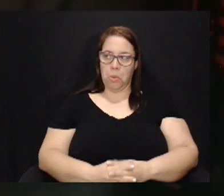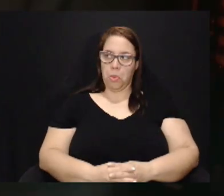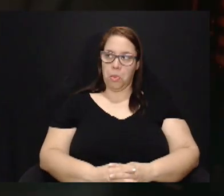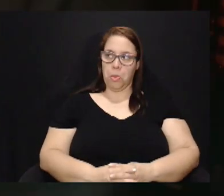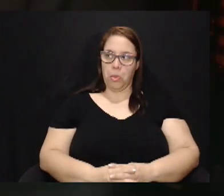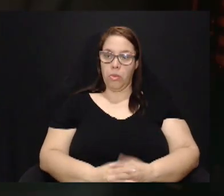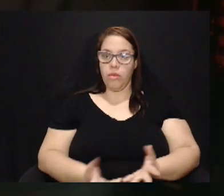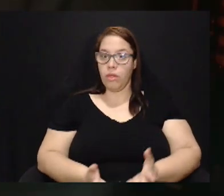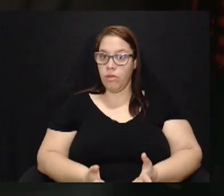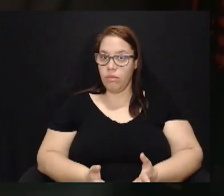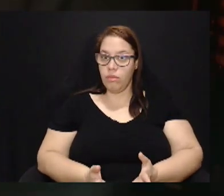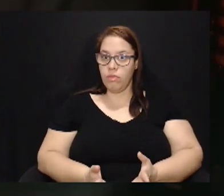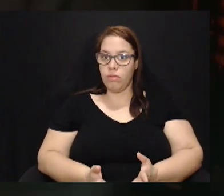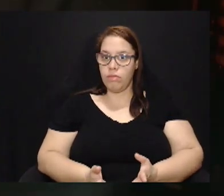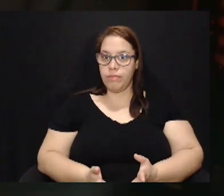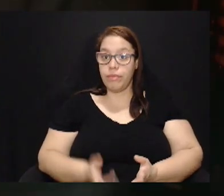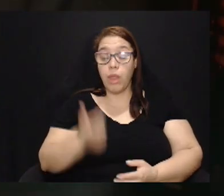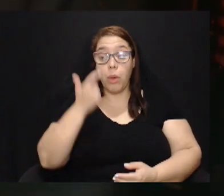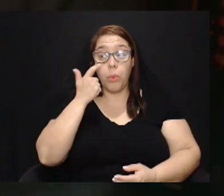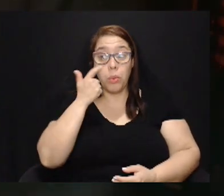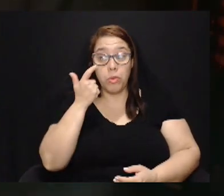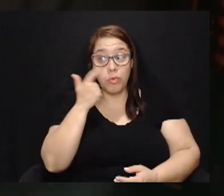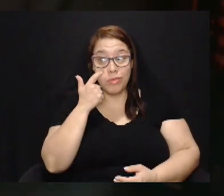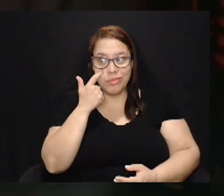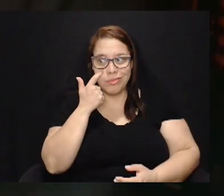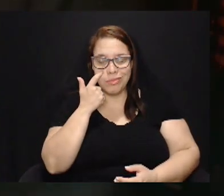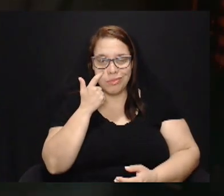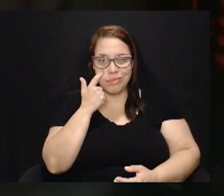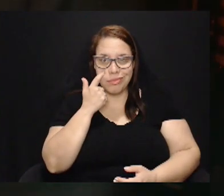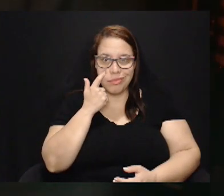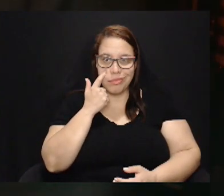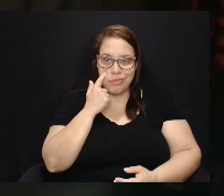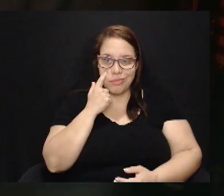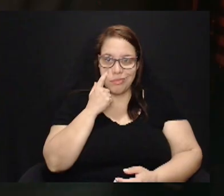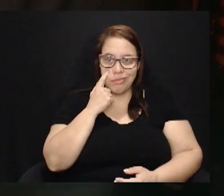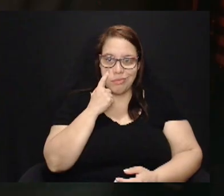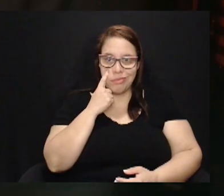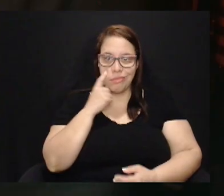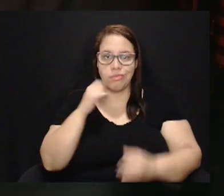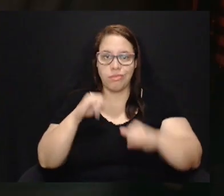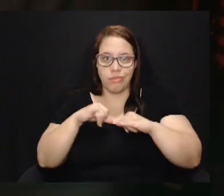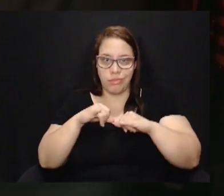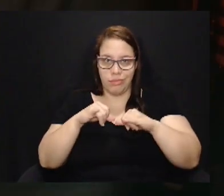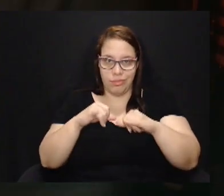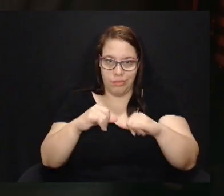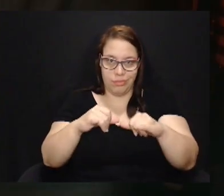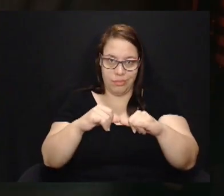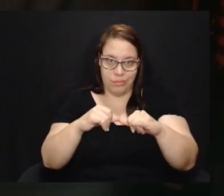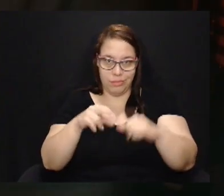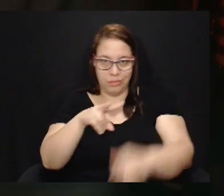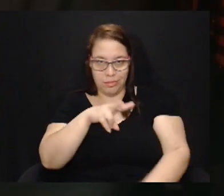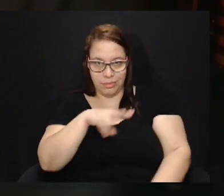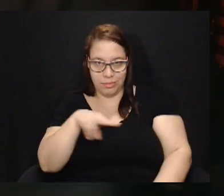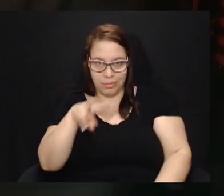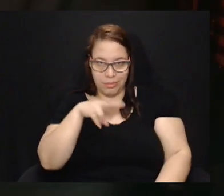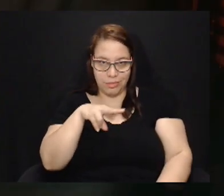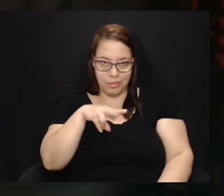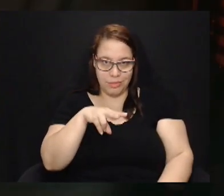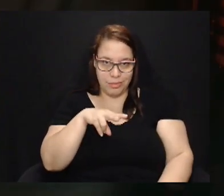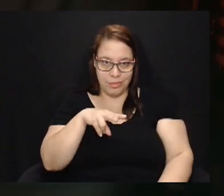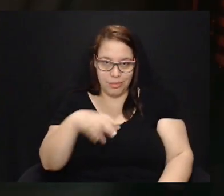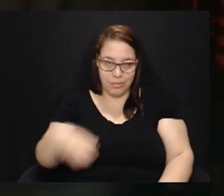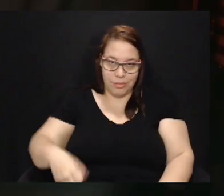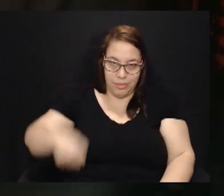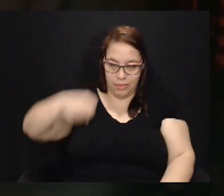aí, quando eu vejo que eu vou ao supermercado e daí eu dou uma olhadinha assim na minha cestinha, que eu já nem pego o carrinho mais, é